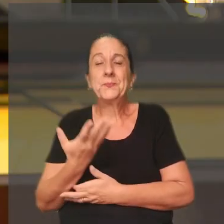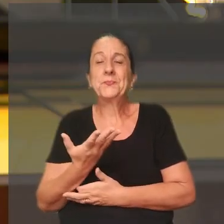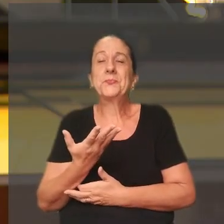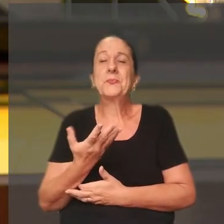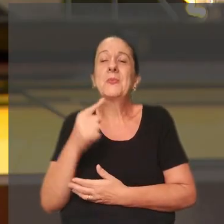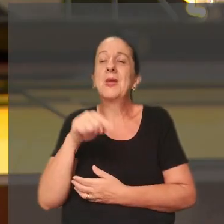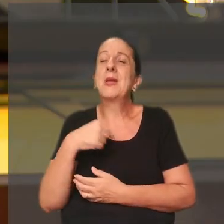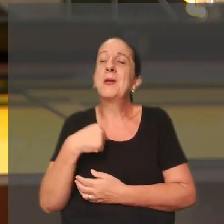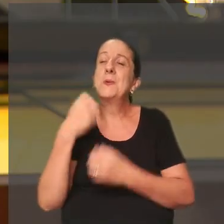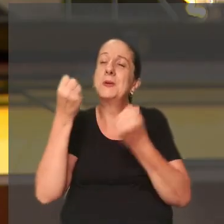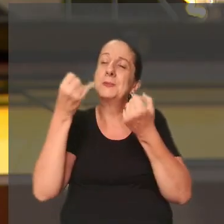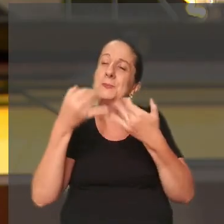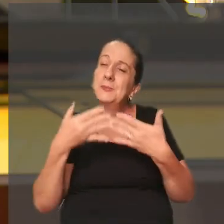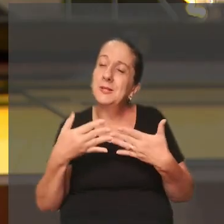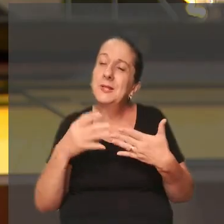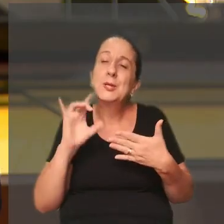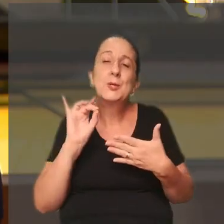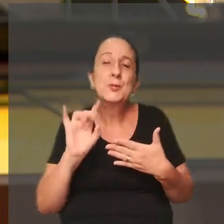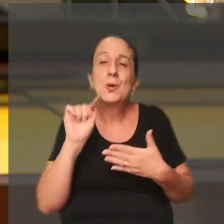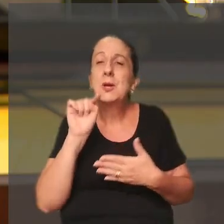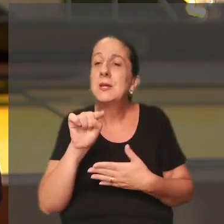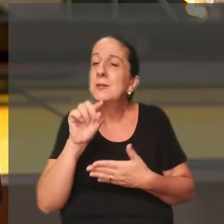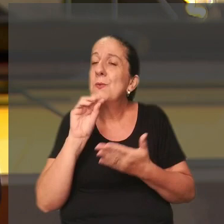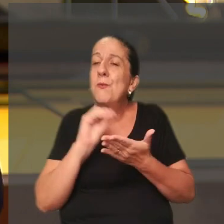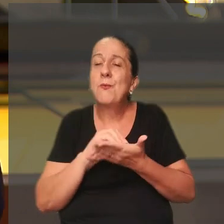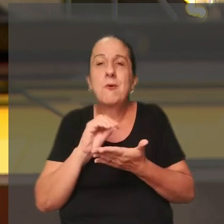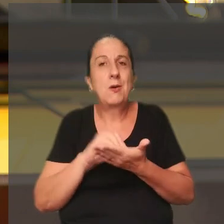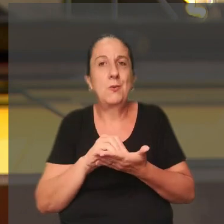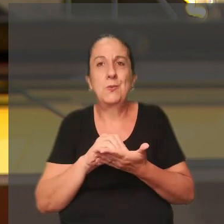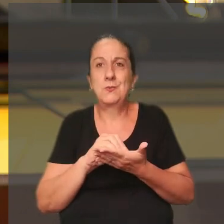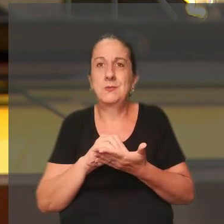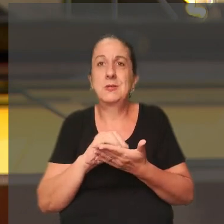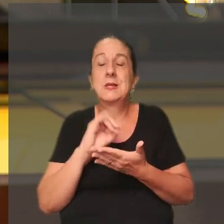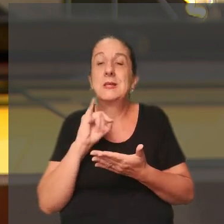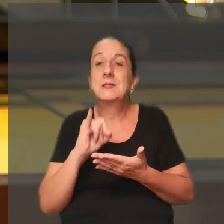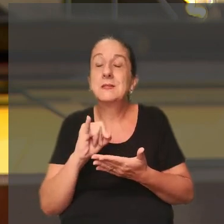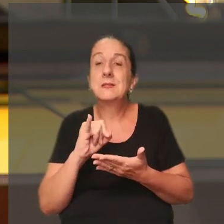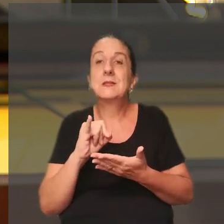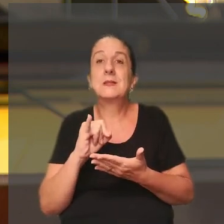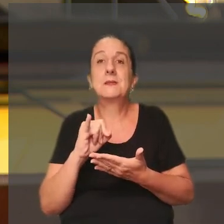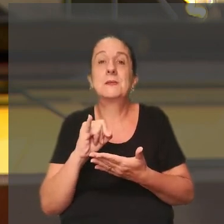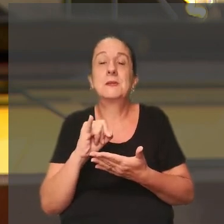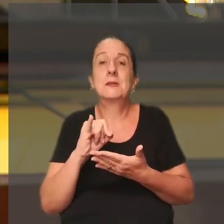E aí expliquei, olha, é só isso aqui, só falta isso aqui. E sem